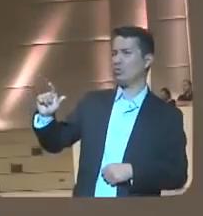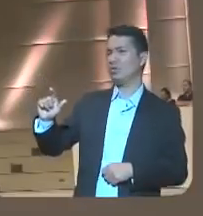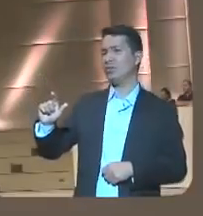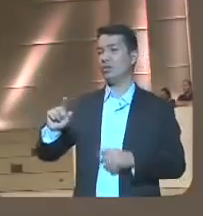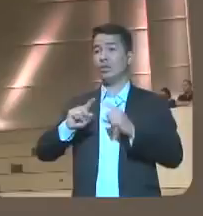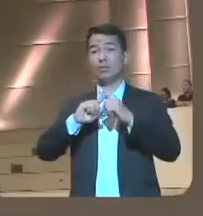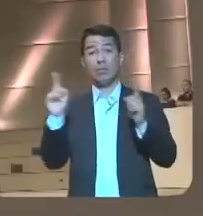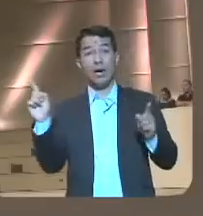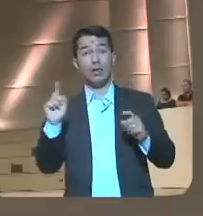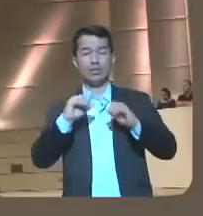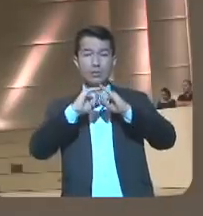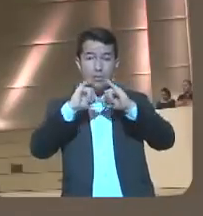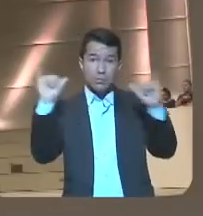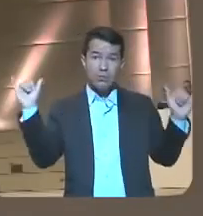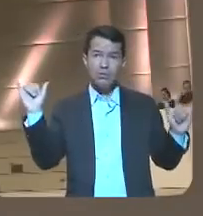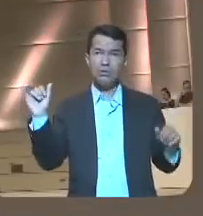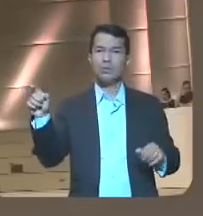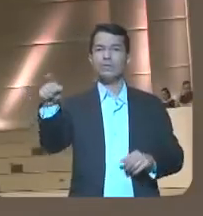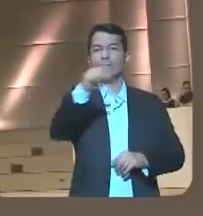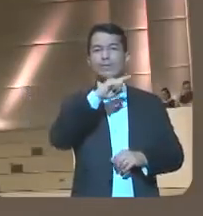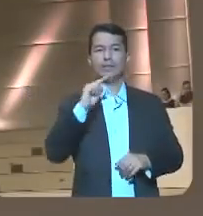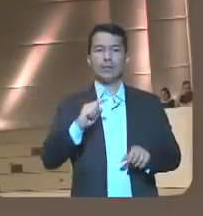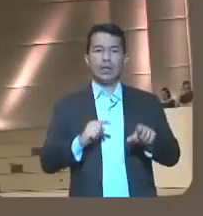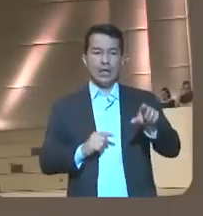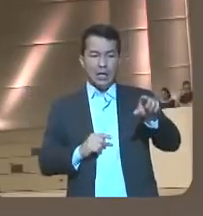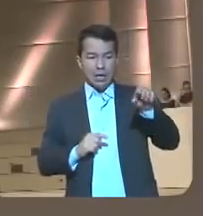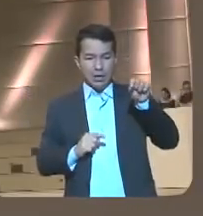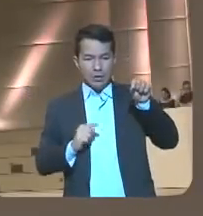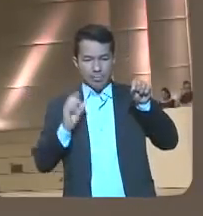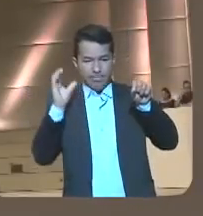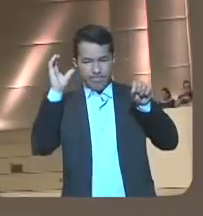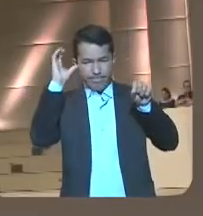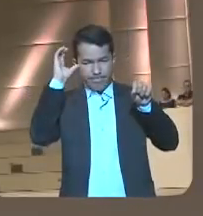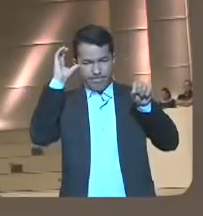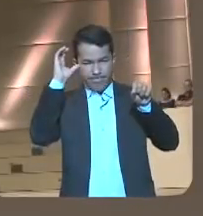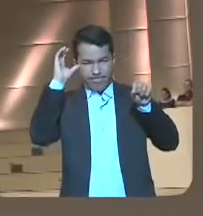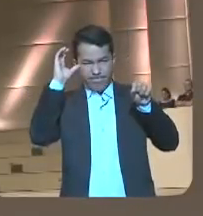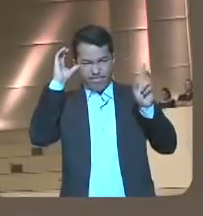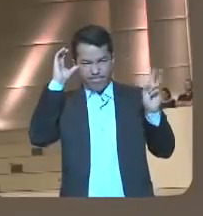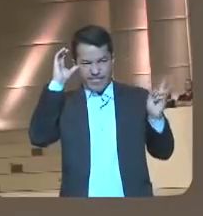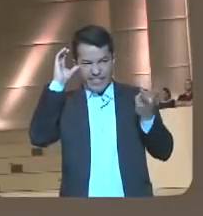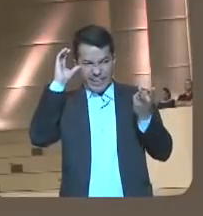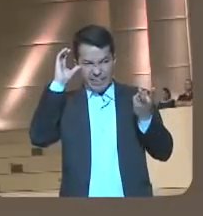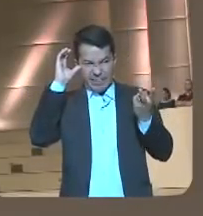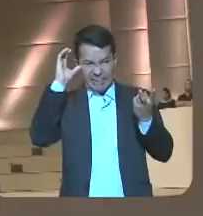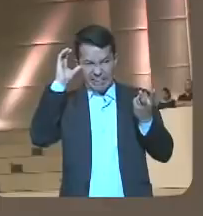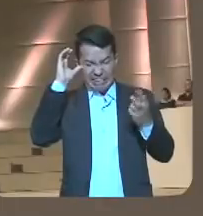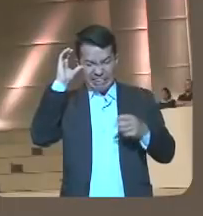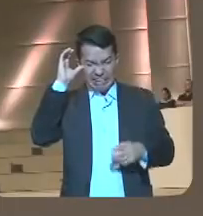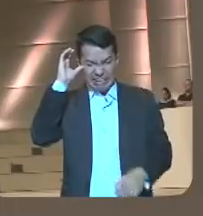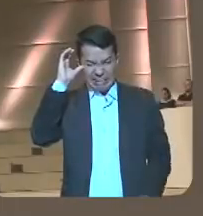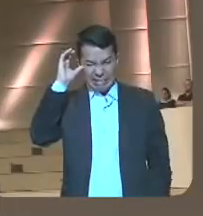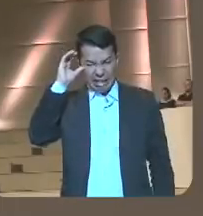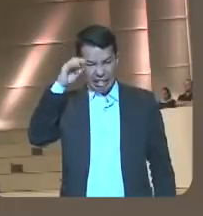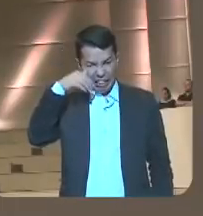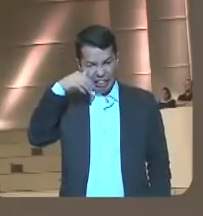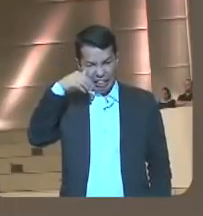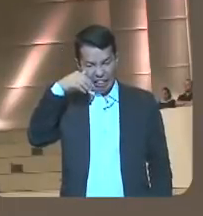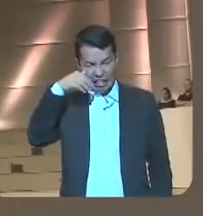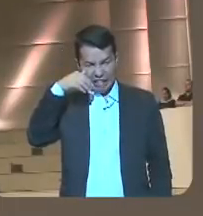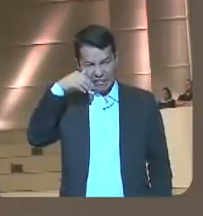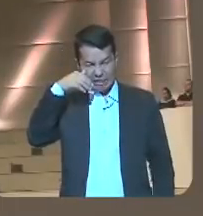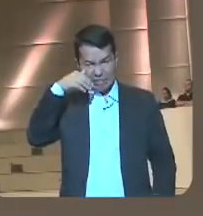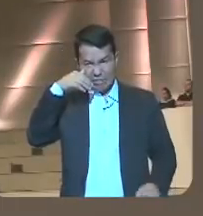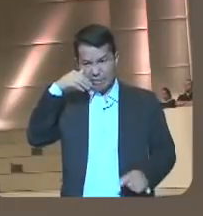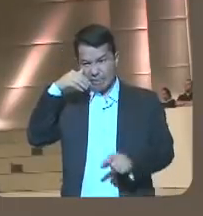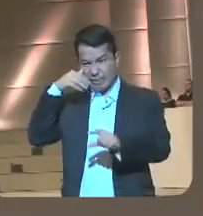mas aí você tem a sua consciência e o espírito de deus o senhor como ter o conselho de não entrar por aí porque eu não vou bensaud